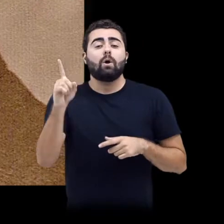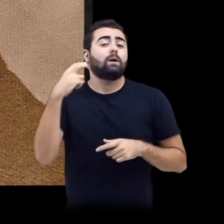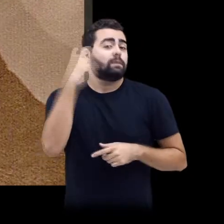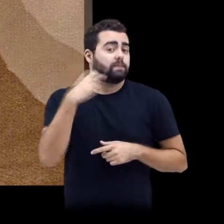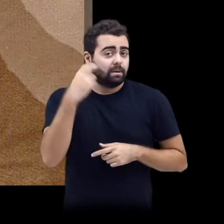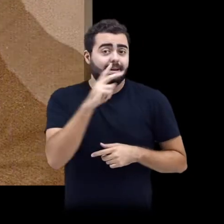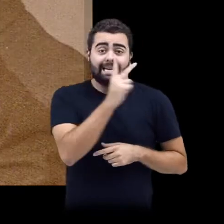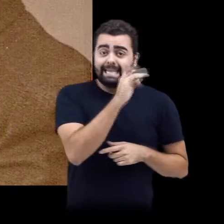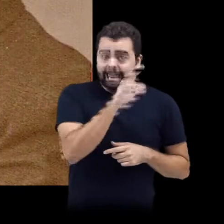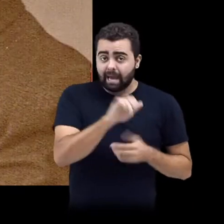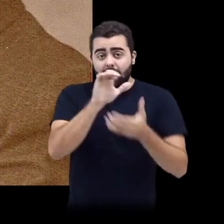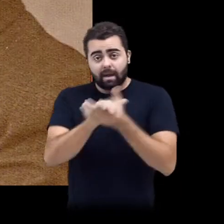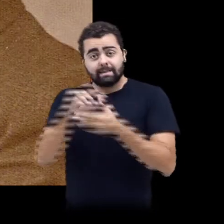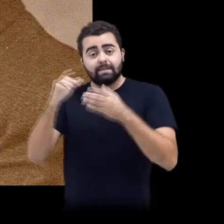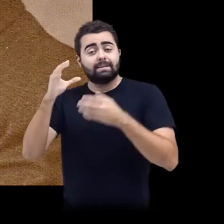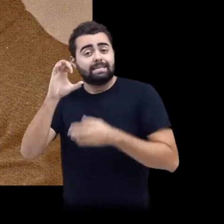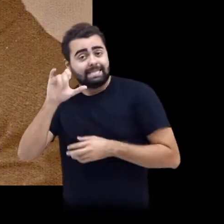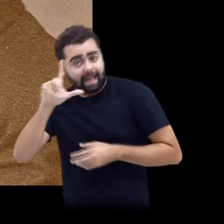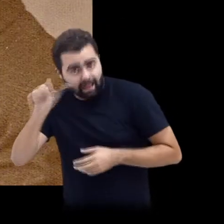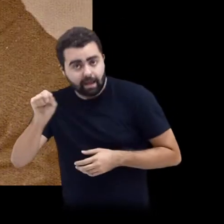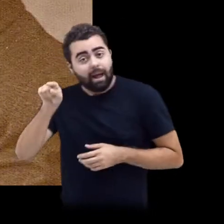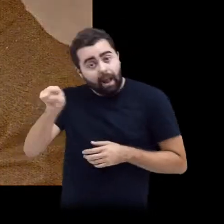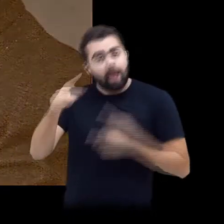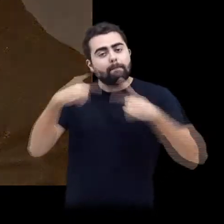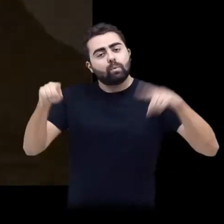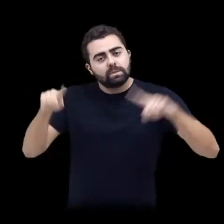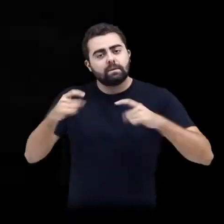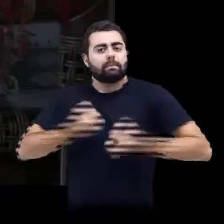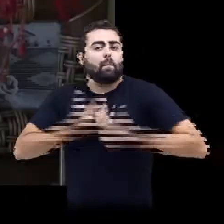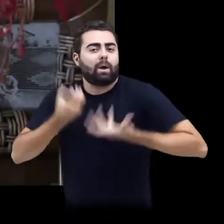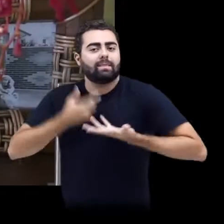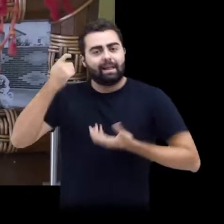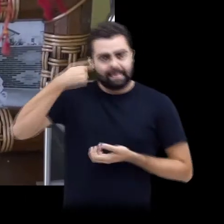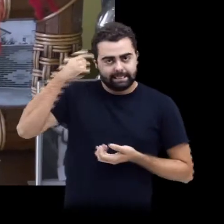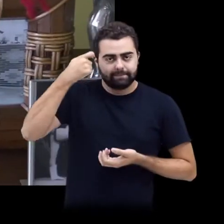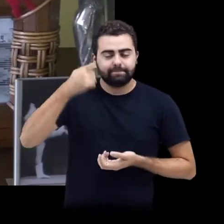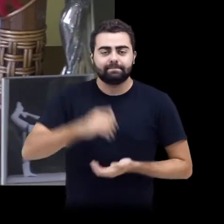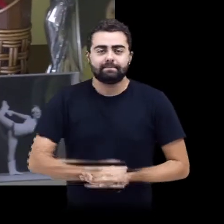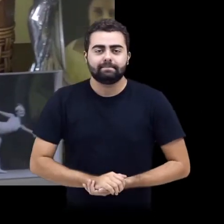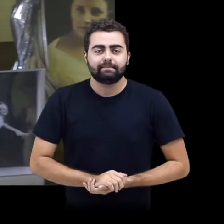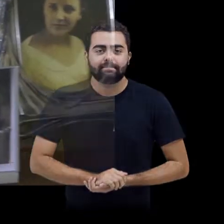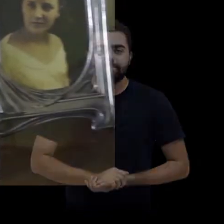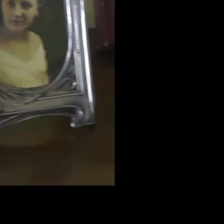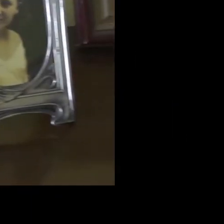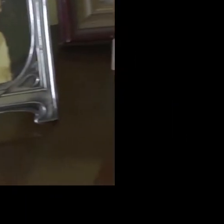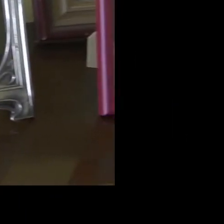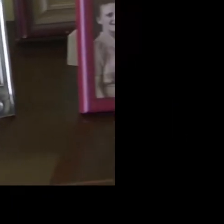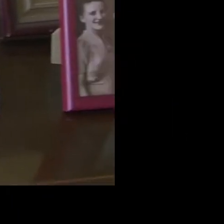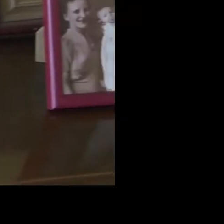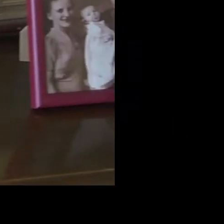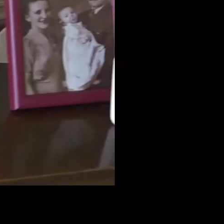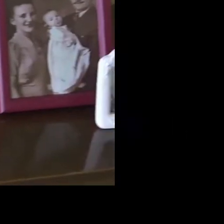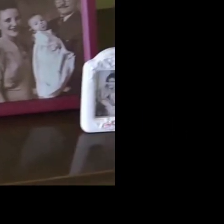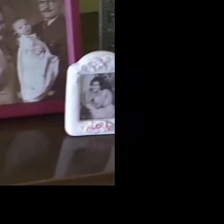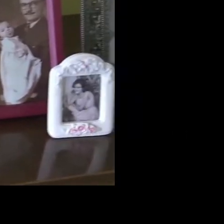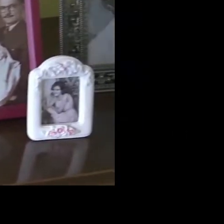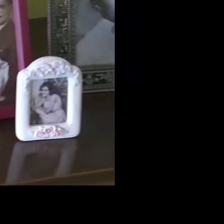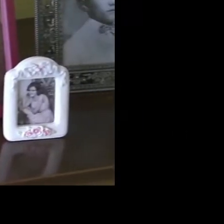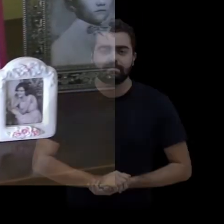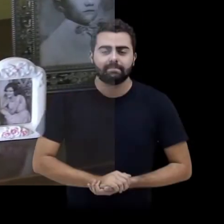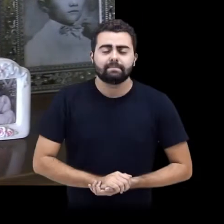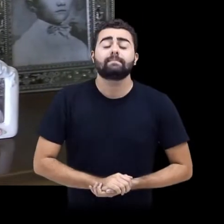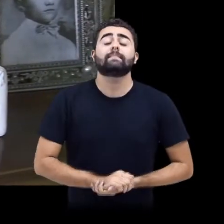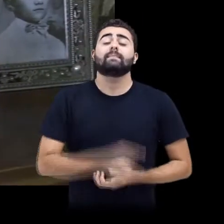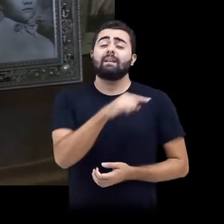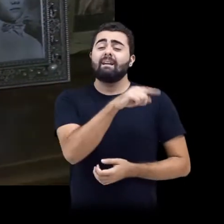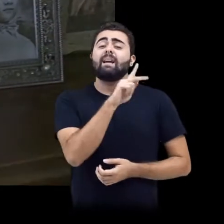Irã casa-se com Célia Pereira, musicista, poeta e atriz. A câmera passa por alguns porta-retratos com fotos antigas. Sacha Lídice. Ele foi